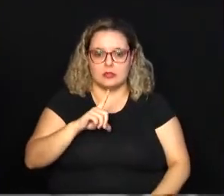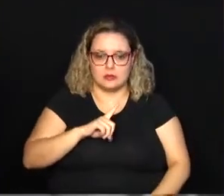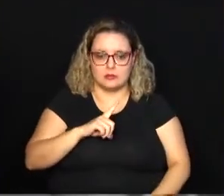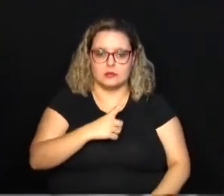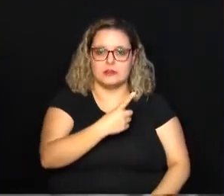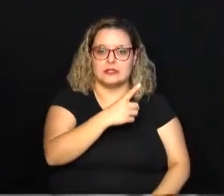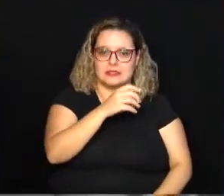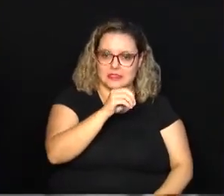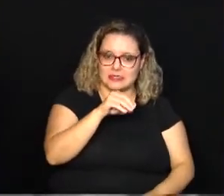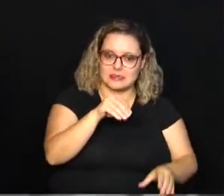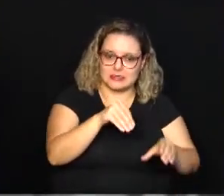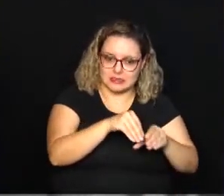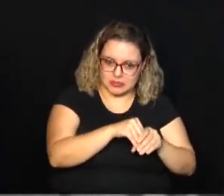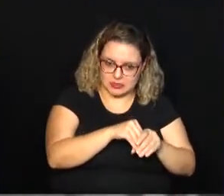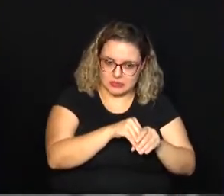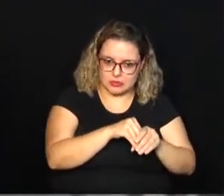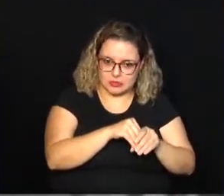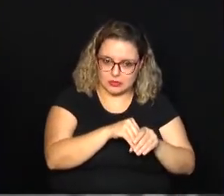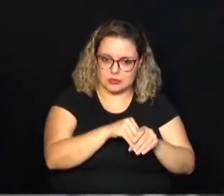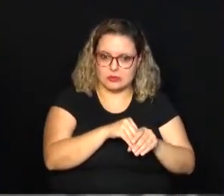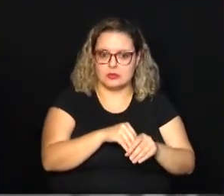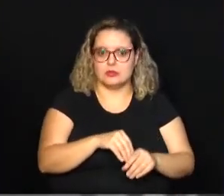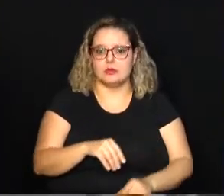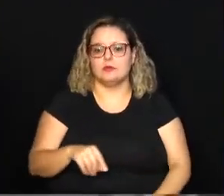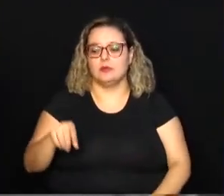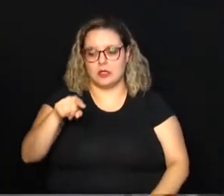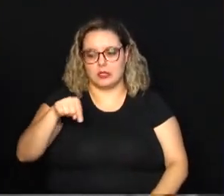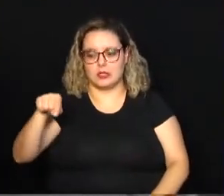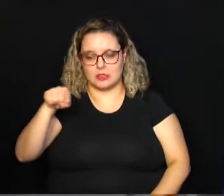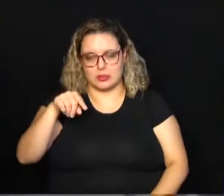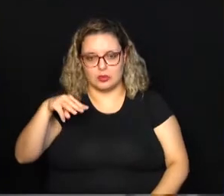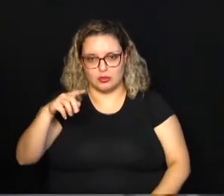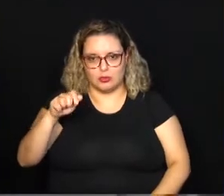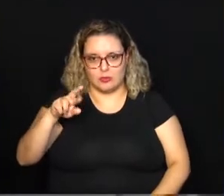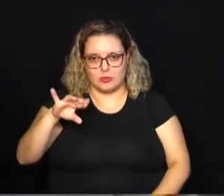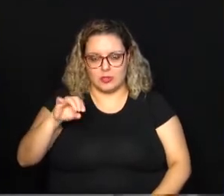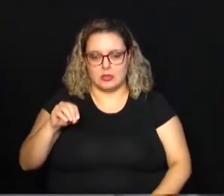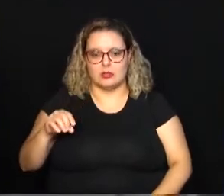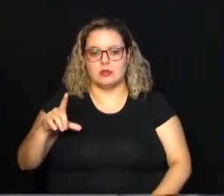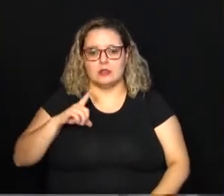próprio Mário Gatti, eu tenho opção para ampliar mais 4 ou 5 leitos dentro da